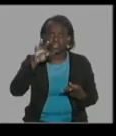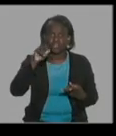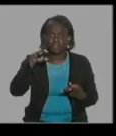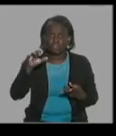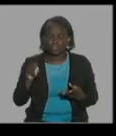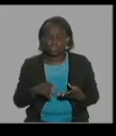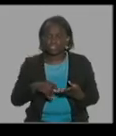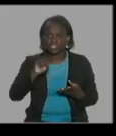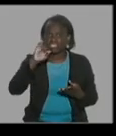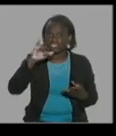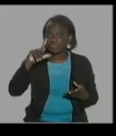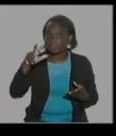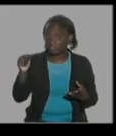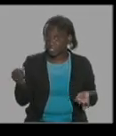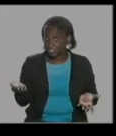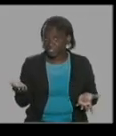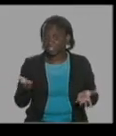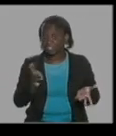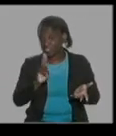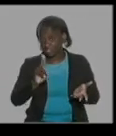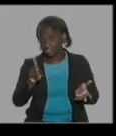Antônios, da Silva,